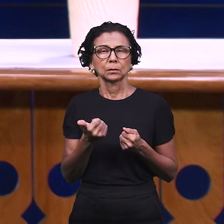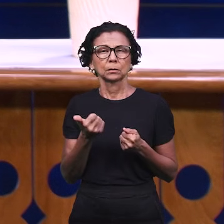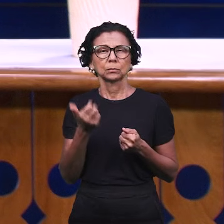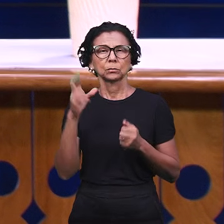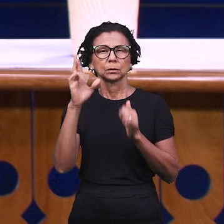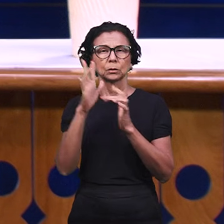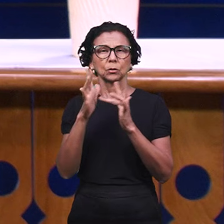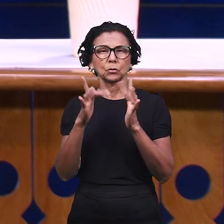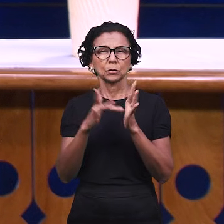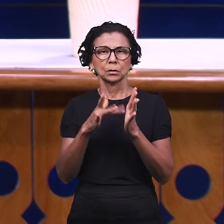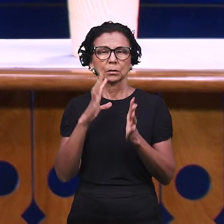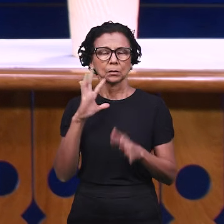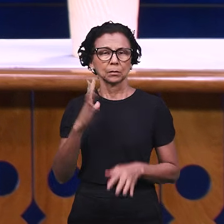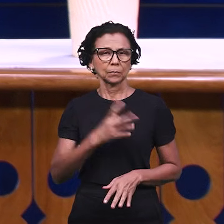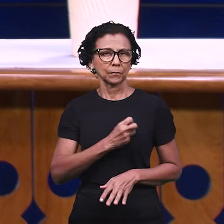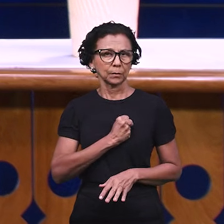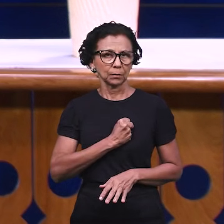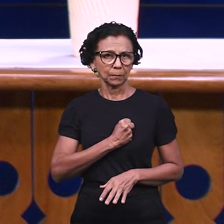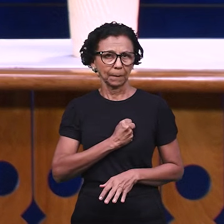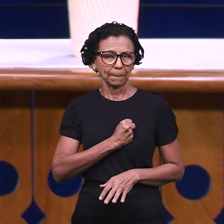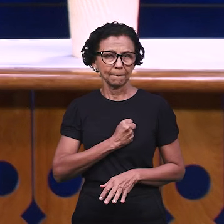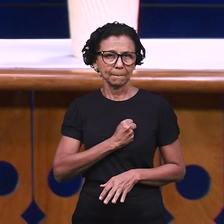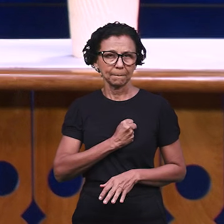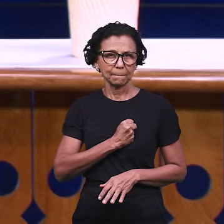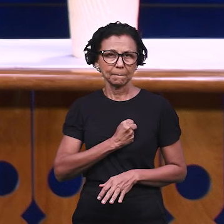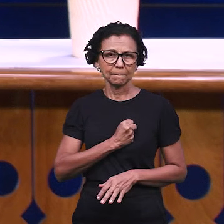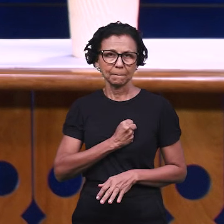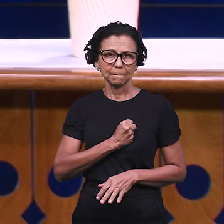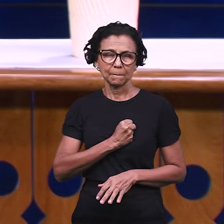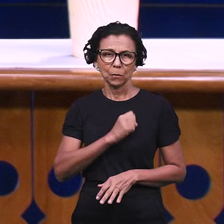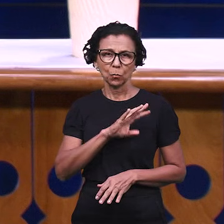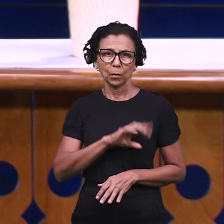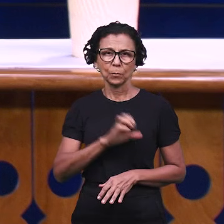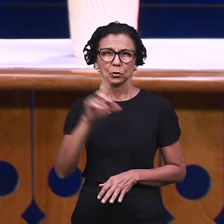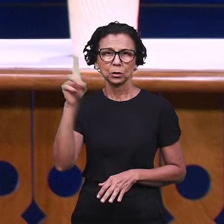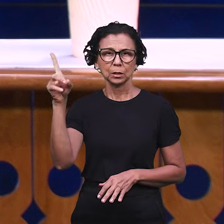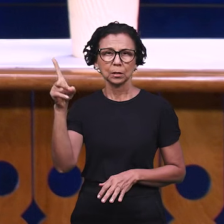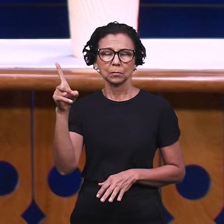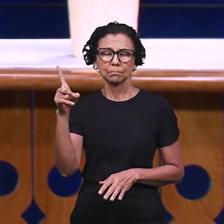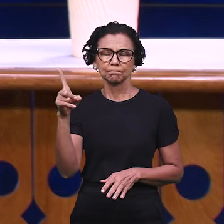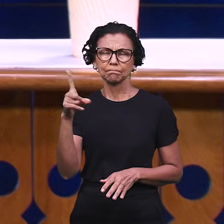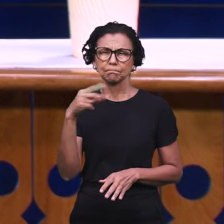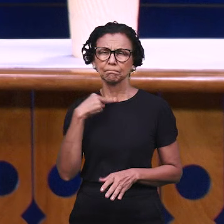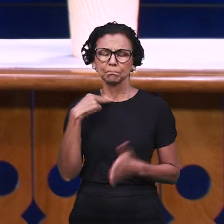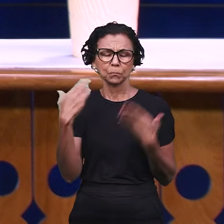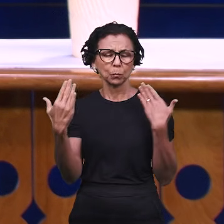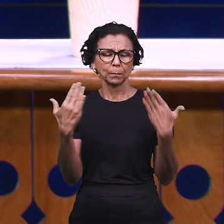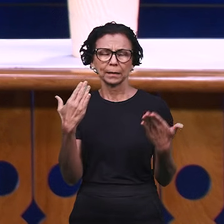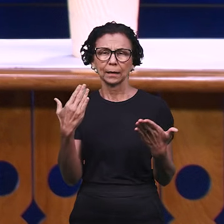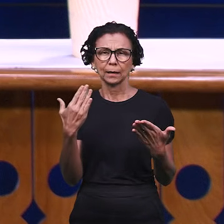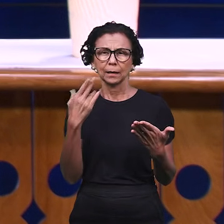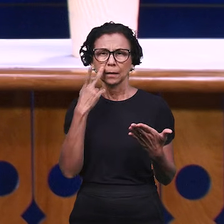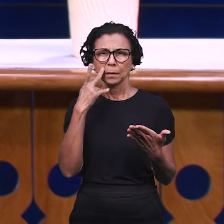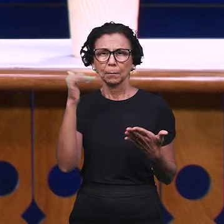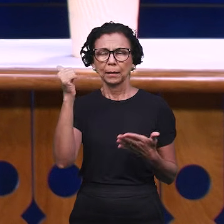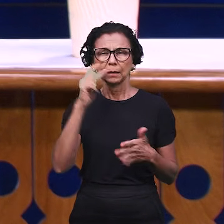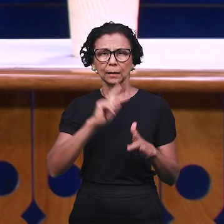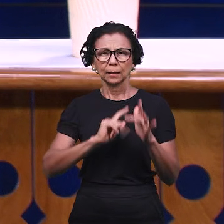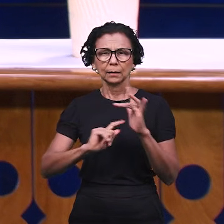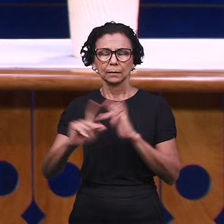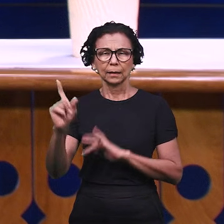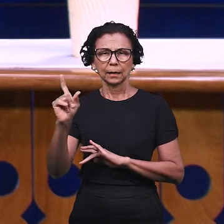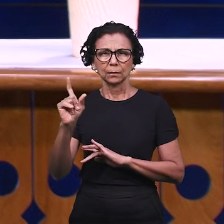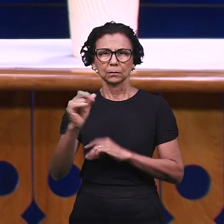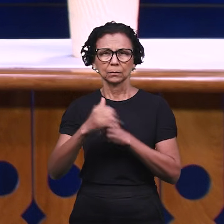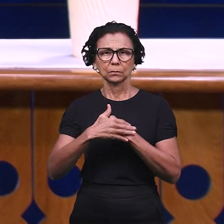graça salvadora do nosso amado Senhor Jesus Cristo, o incomparável amor de Deus, nosso eterno Pai, as doces,